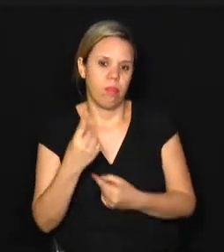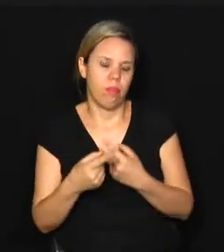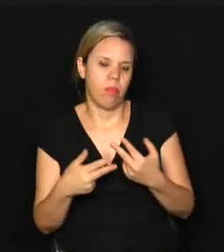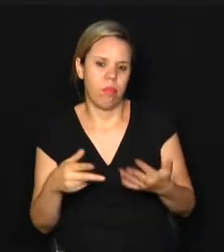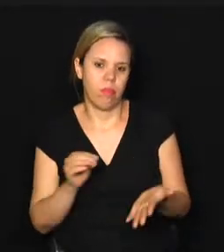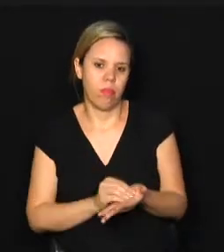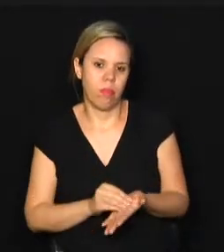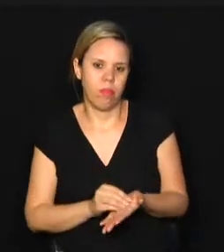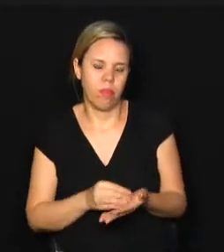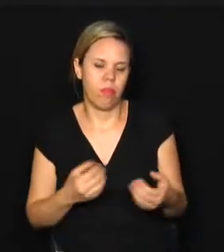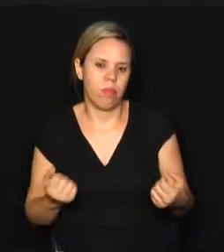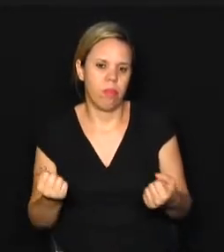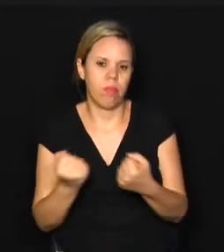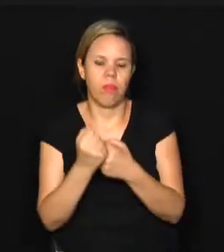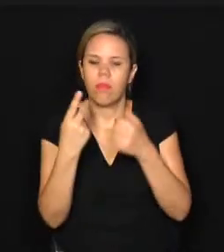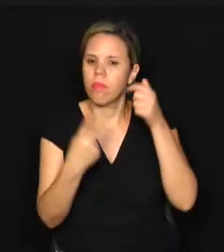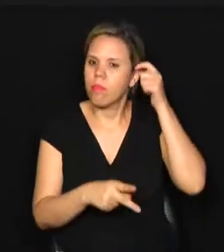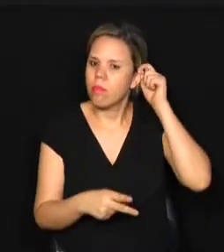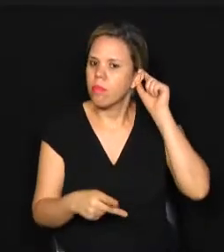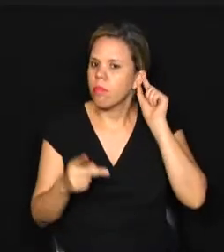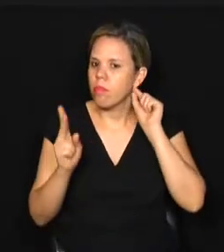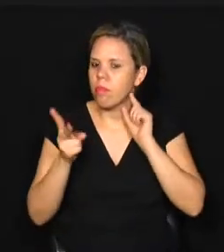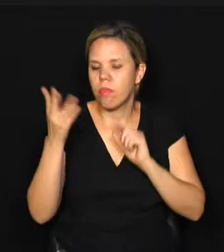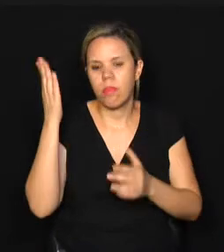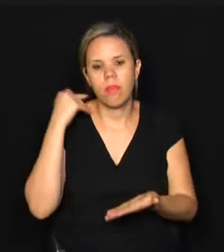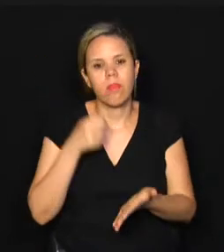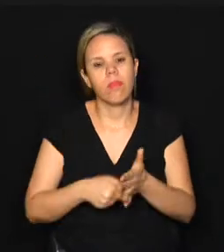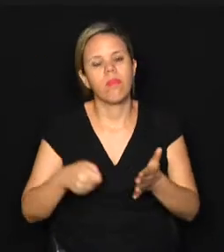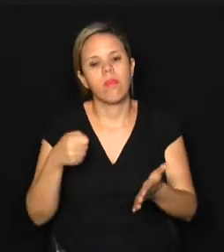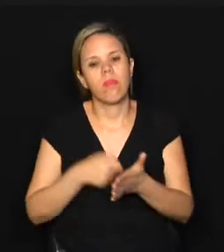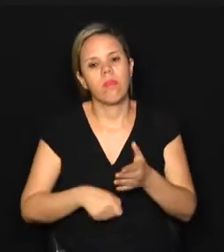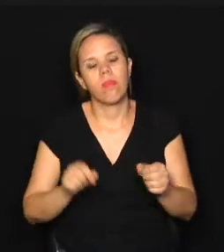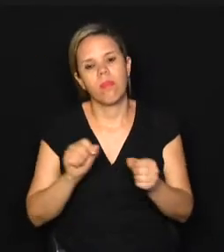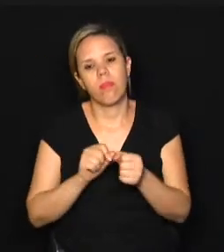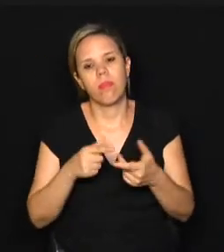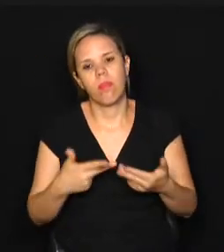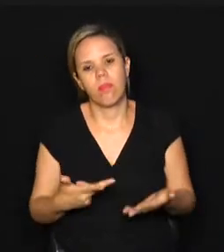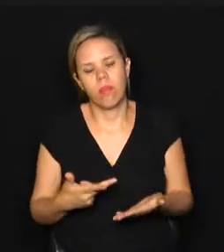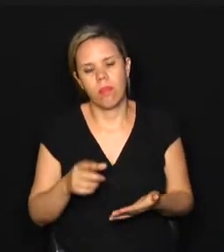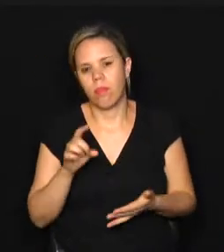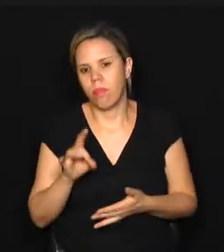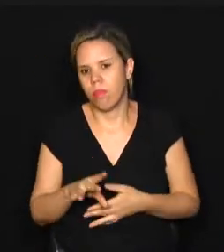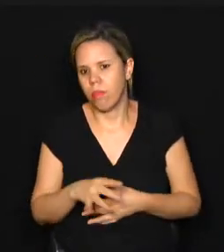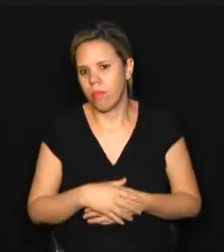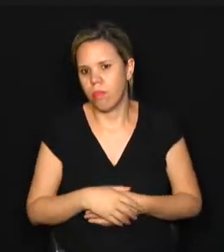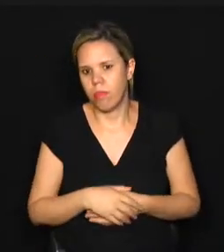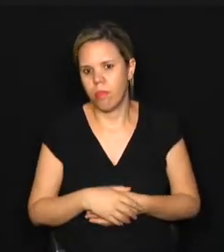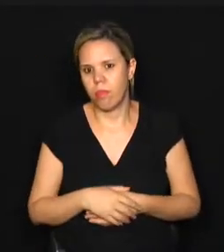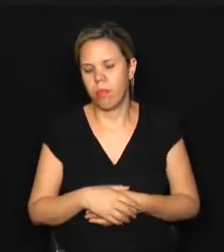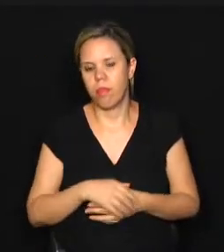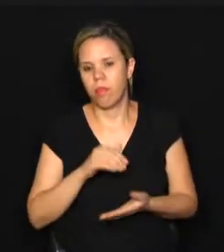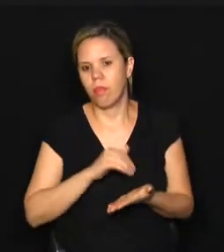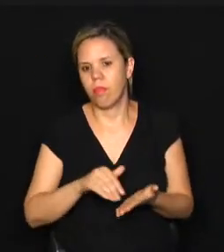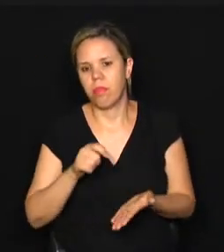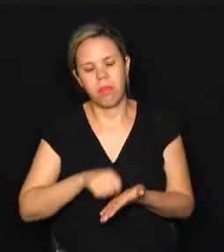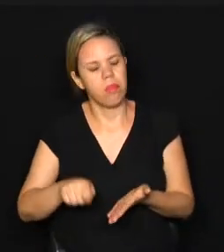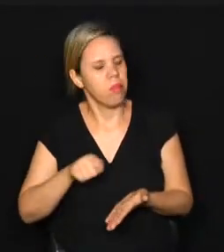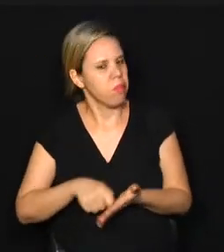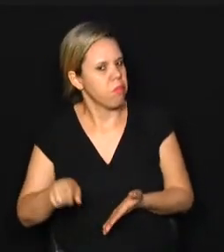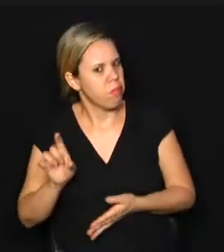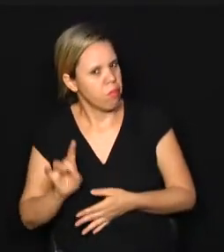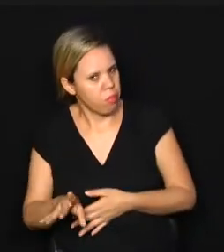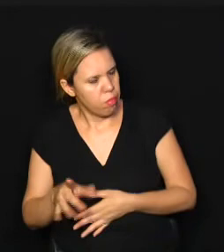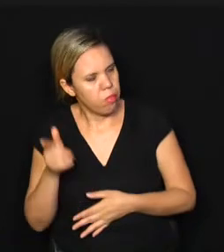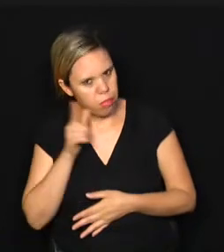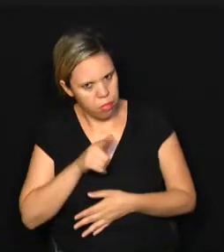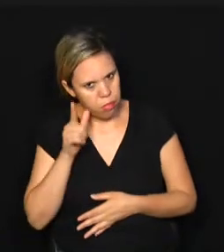insuficiências ali no apoio deles, né, que a gente sempre cobra para fazer algo, né, não só ficar de gabinete assinando coisas, a gente